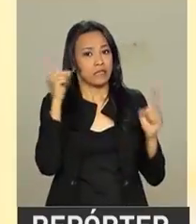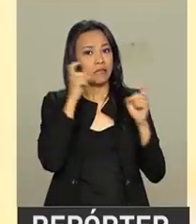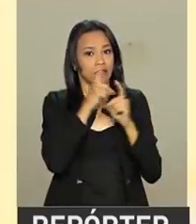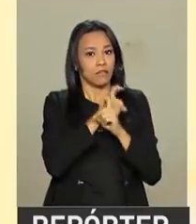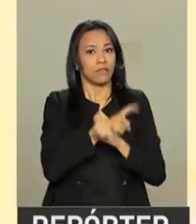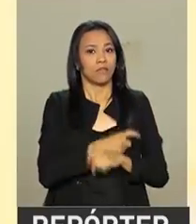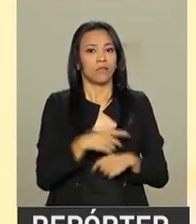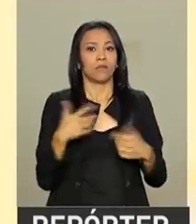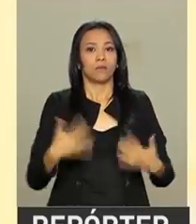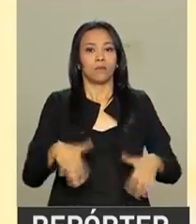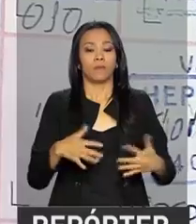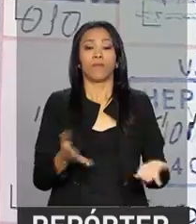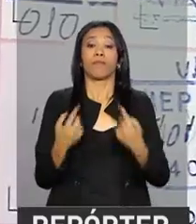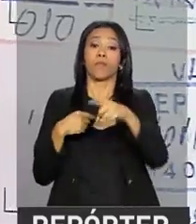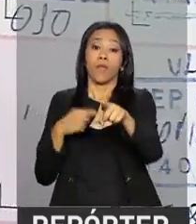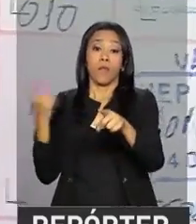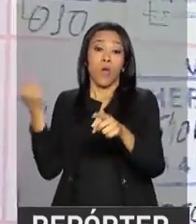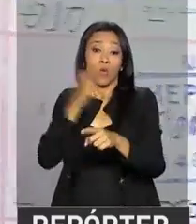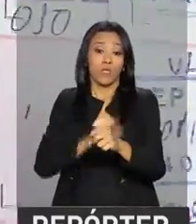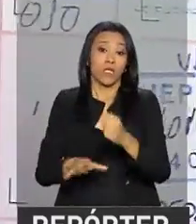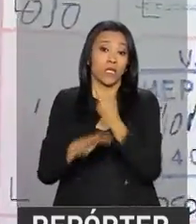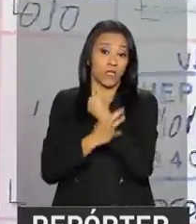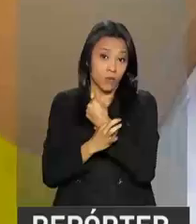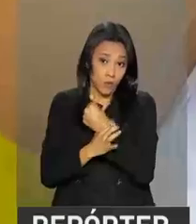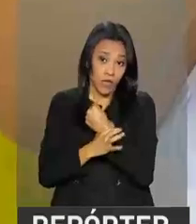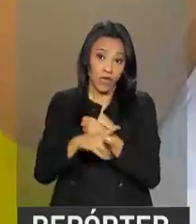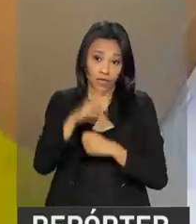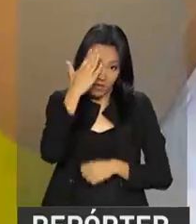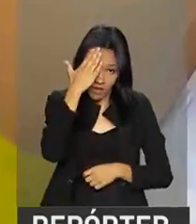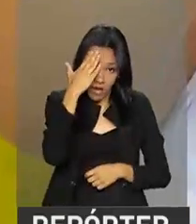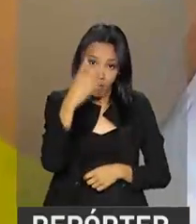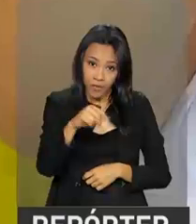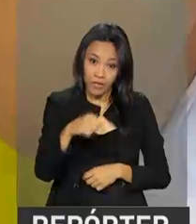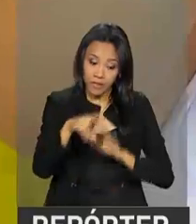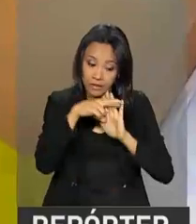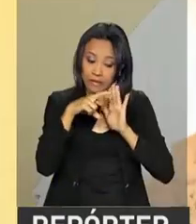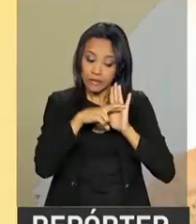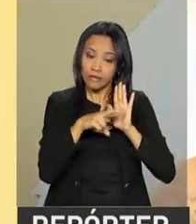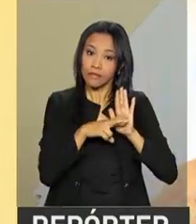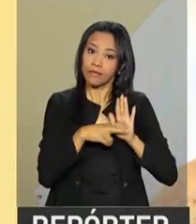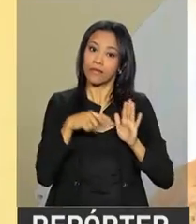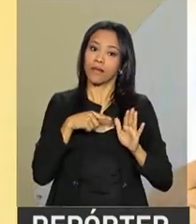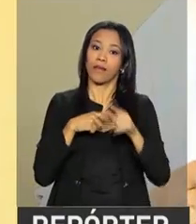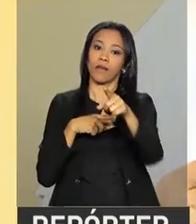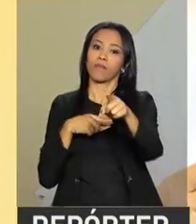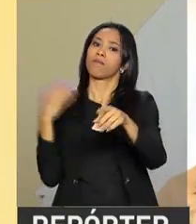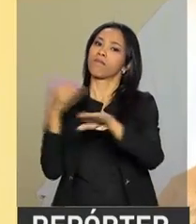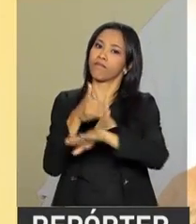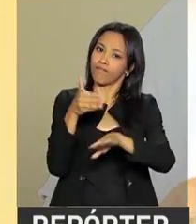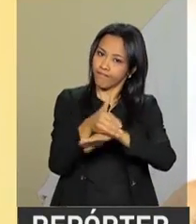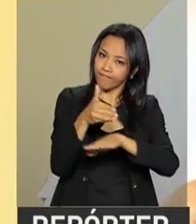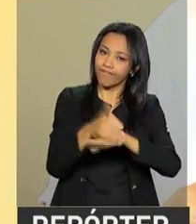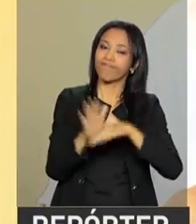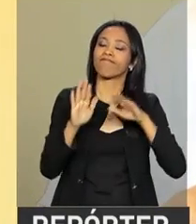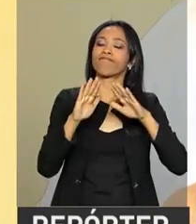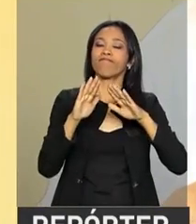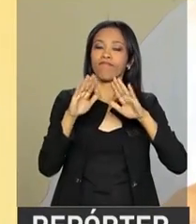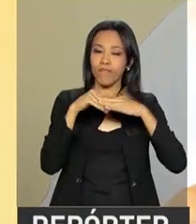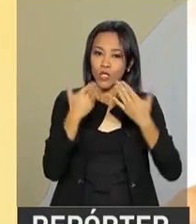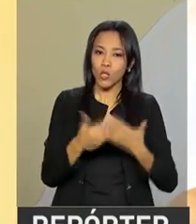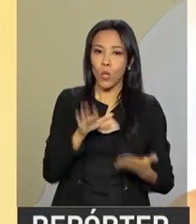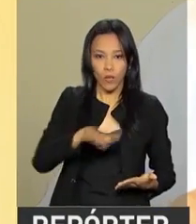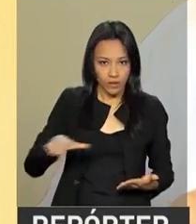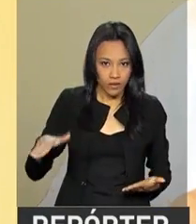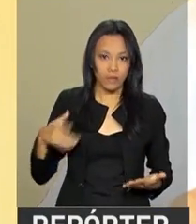para garantir o benefício, Rogéria sabe que é preciso cumprir algumas exigências. Tem que ter a assiduidade no colégio, né? Tem que